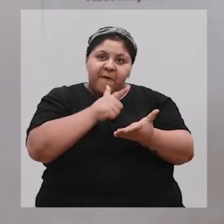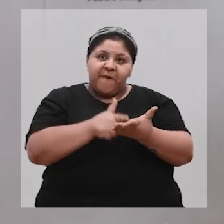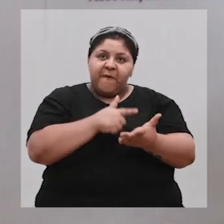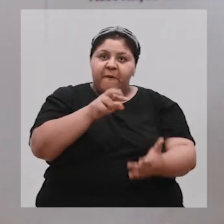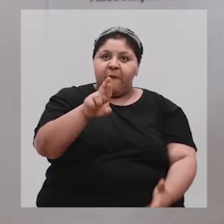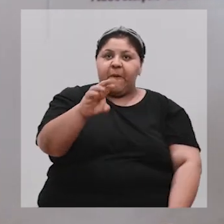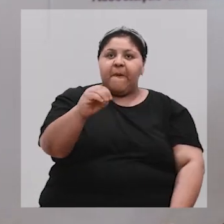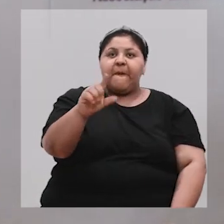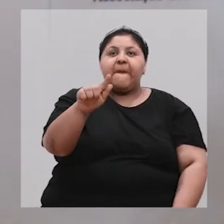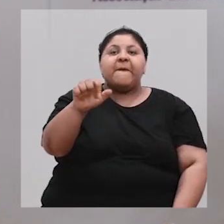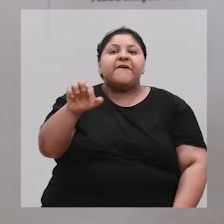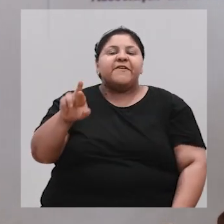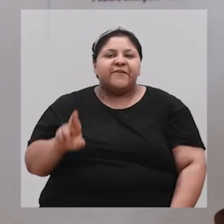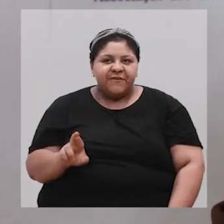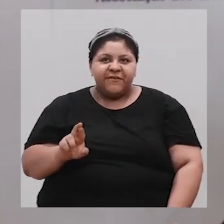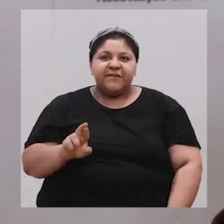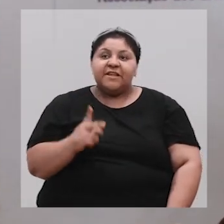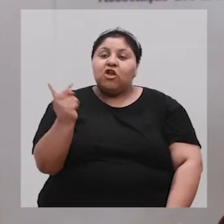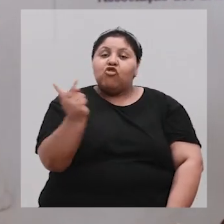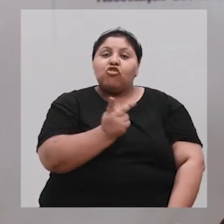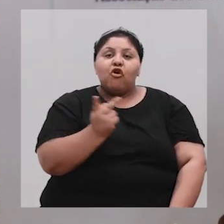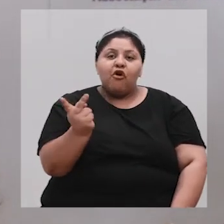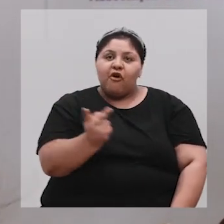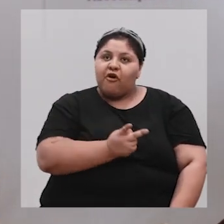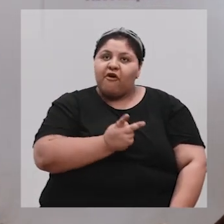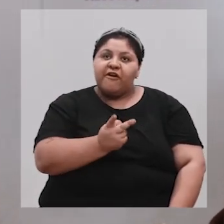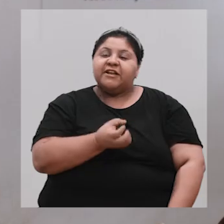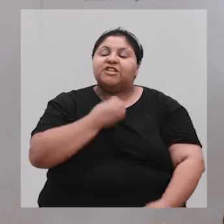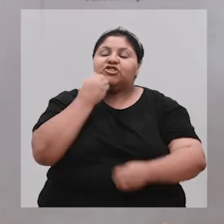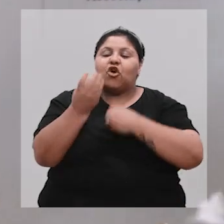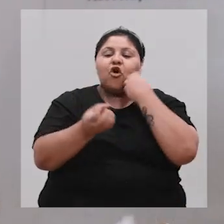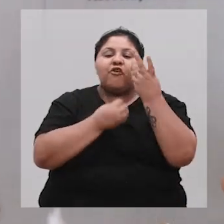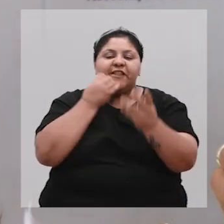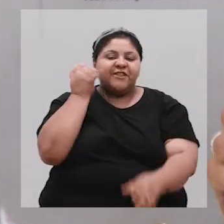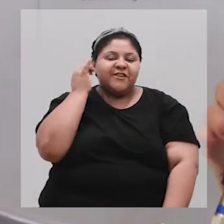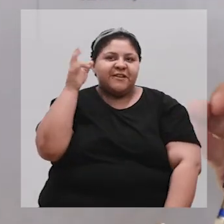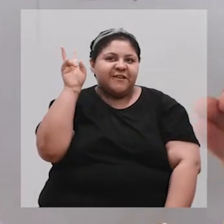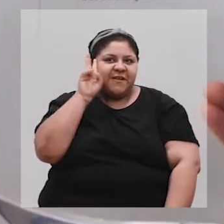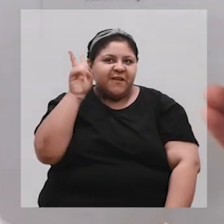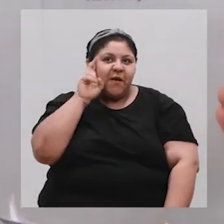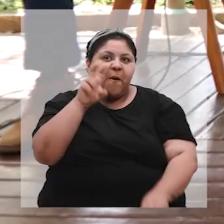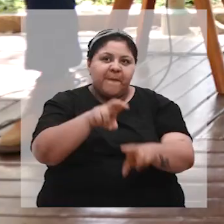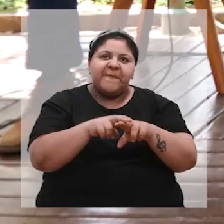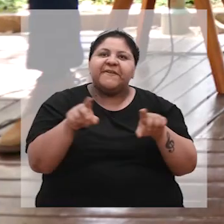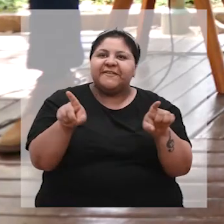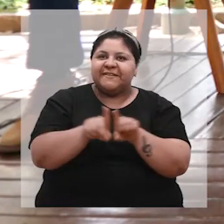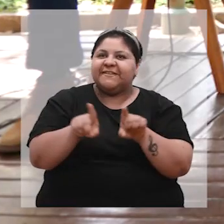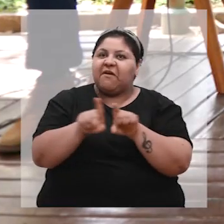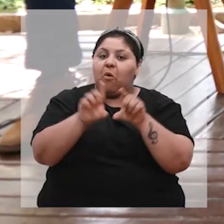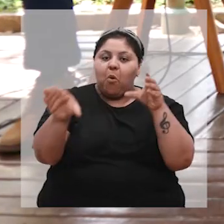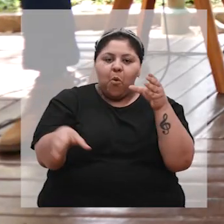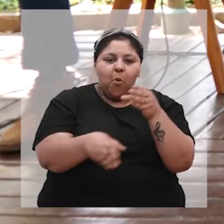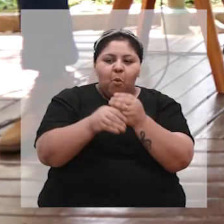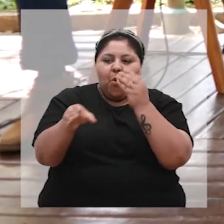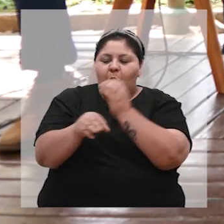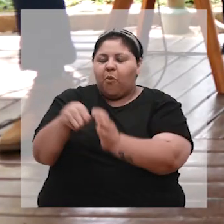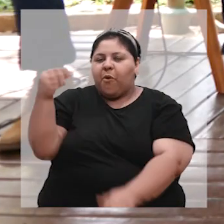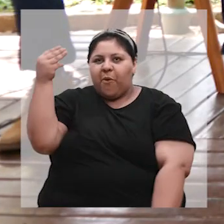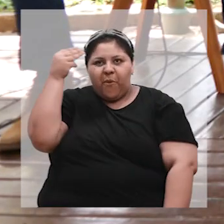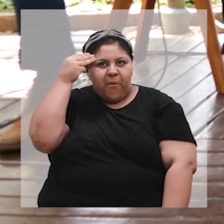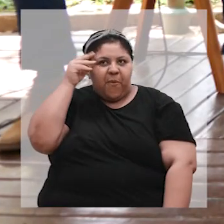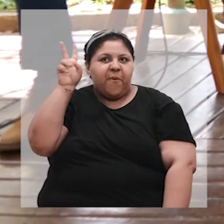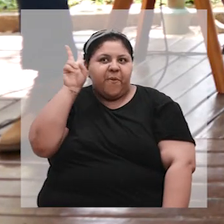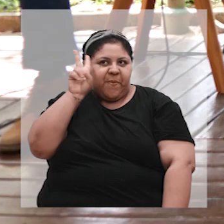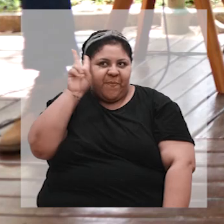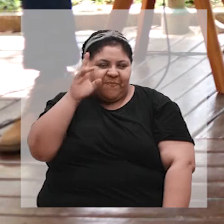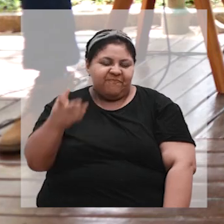é o Roger Castro. E os dois são contadores de histórias, por isso também, né, colecionando memórias e